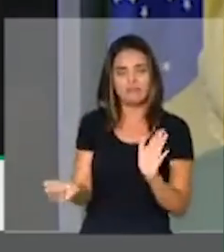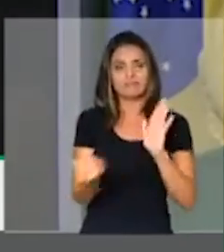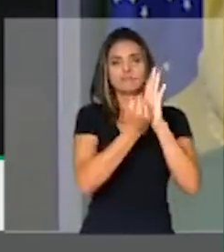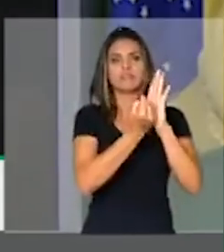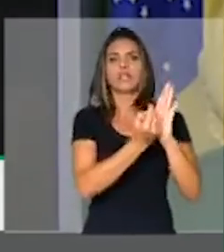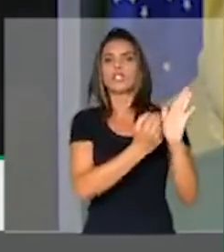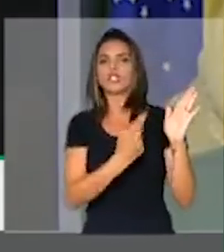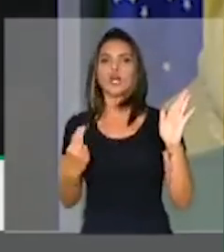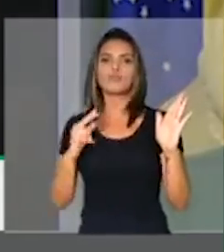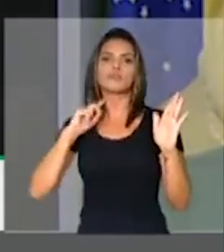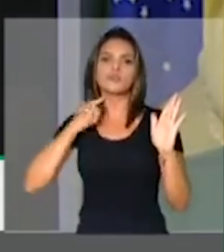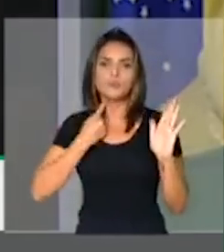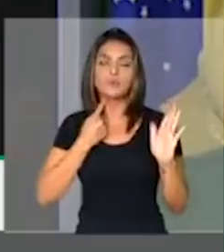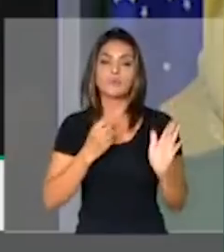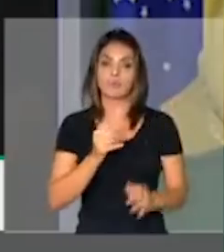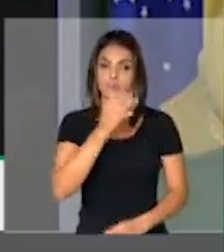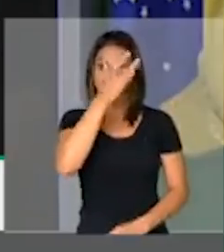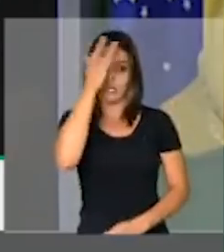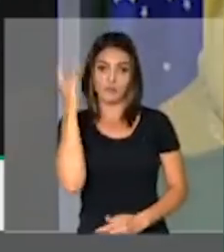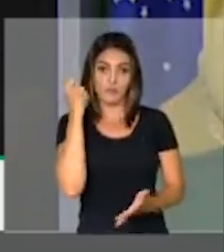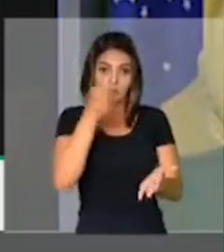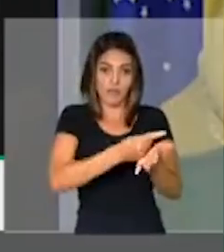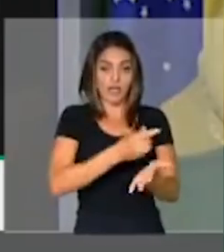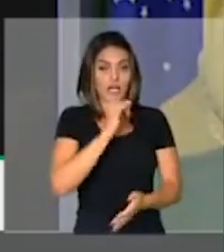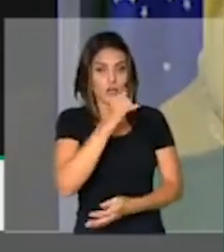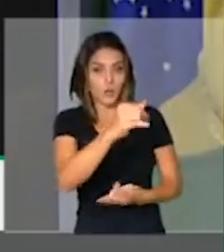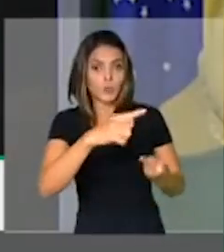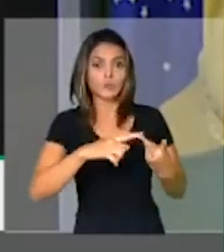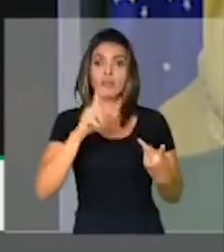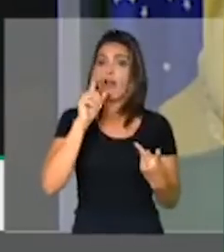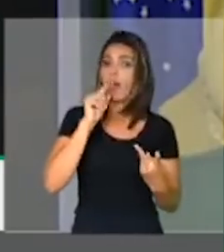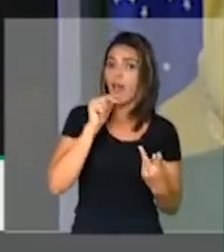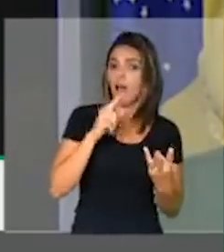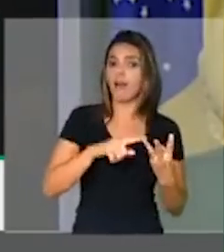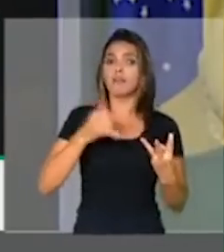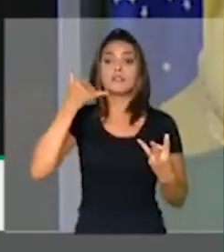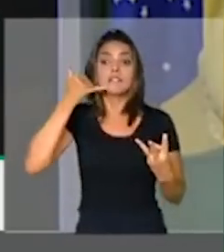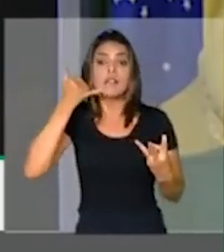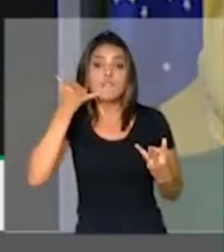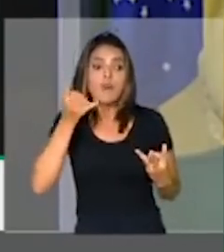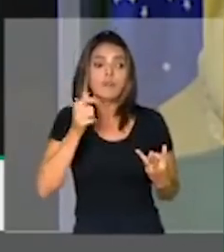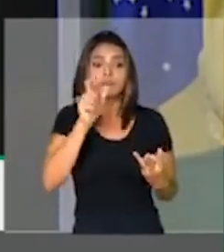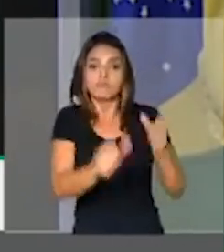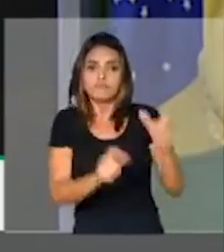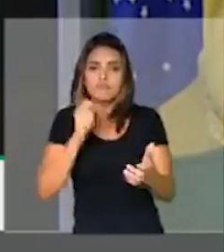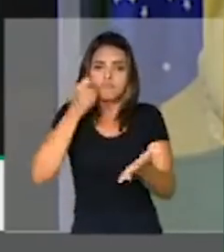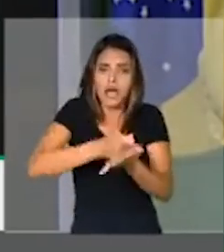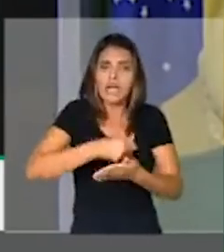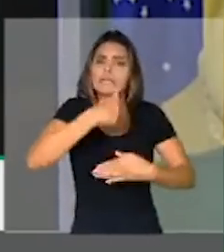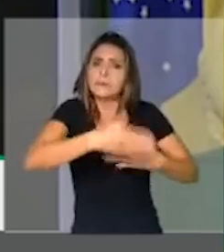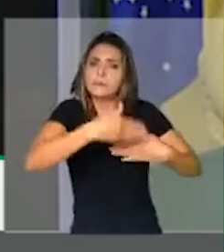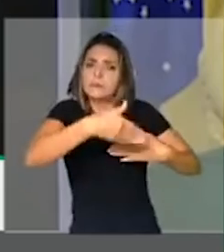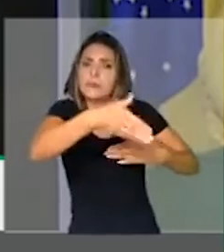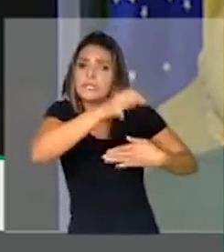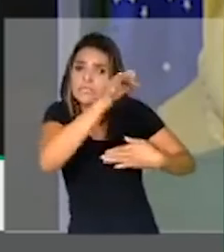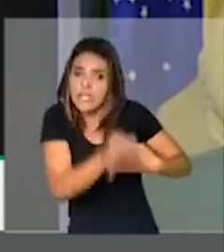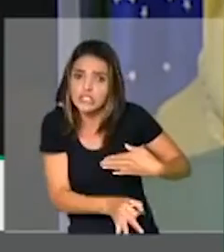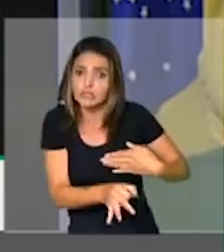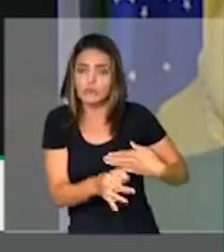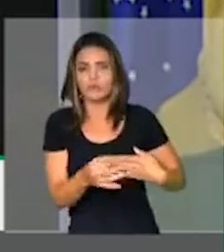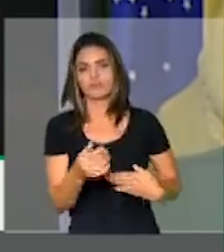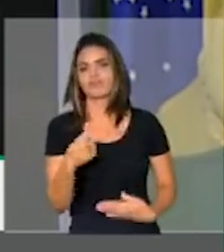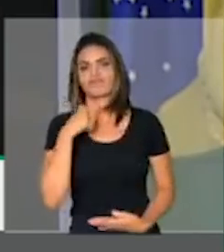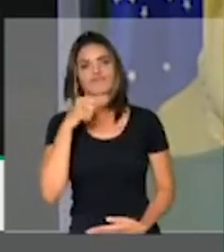paga. Quem paga a conta de luz, quem paga a conta de água, quem paga a conta de telefone. Esse cara não tem o seu crédito garantido